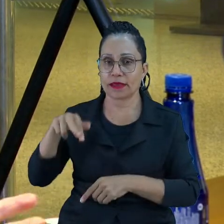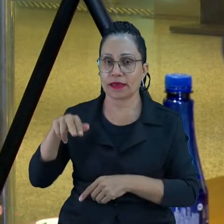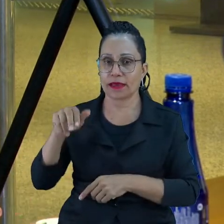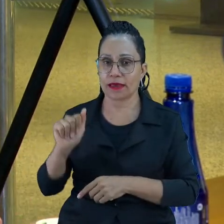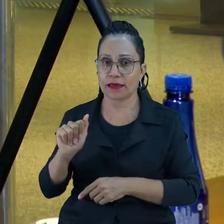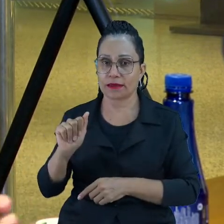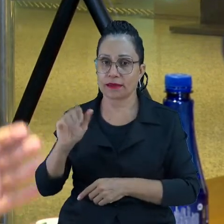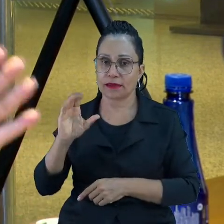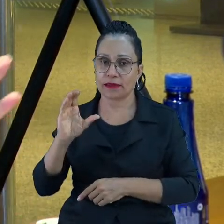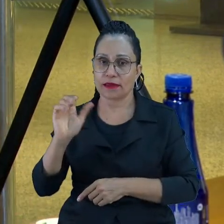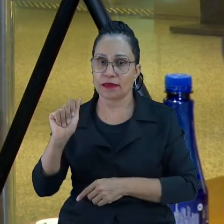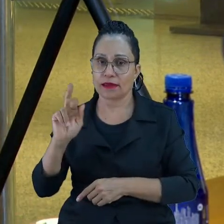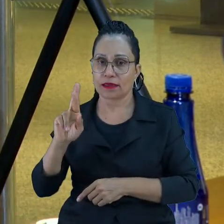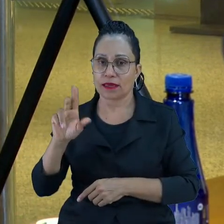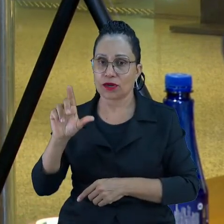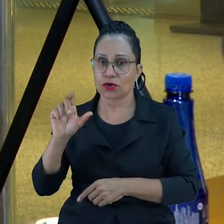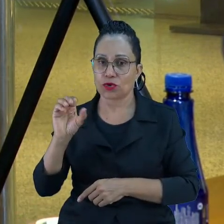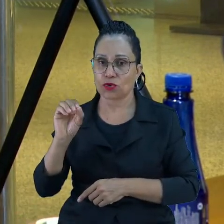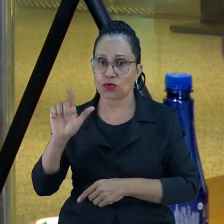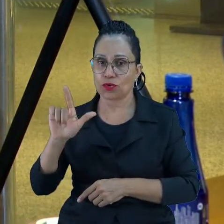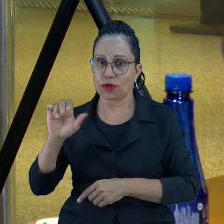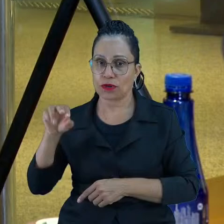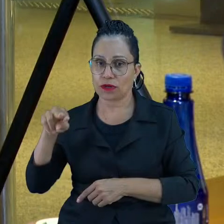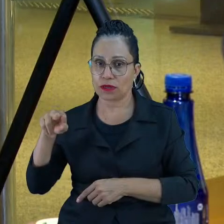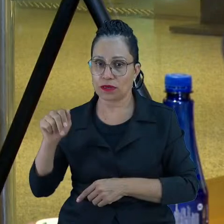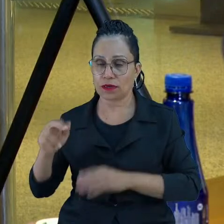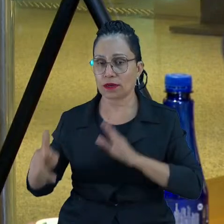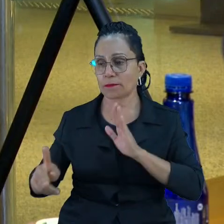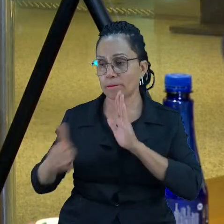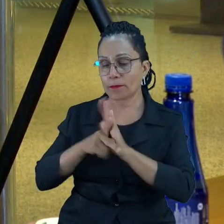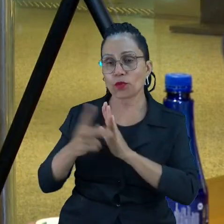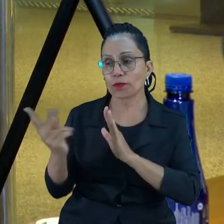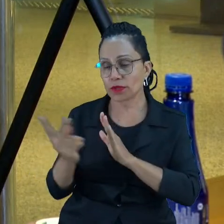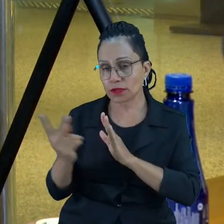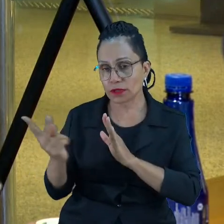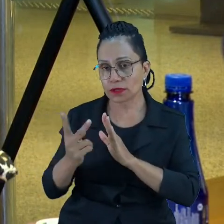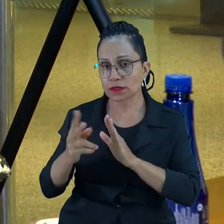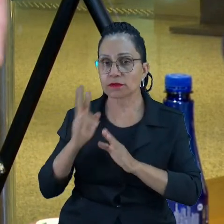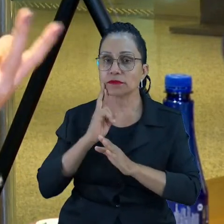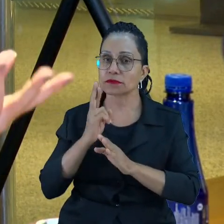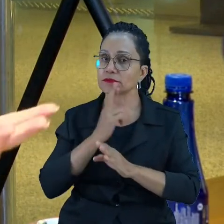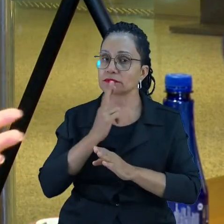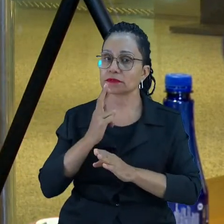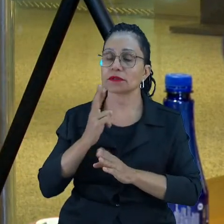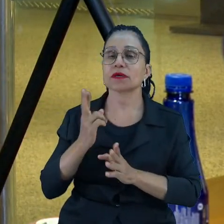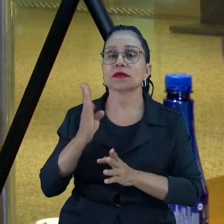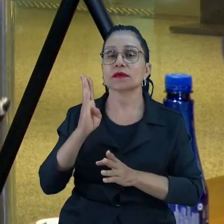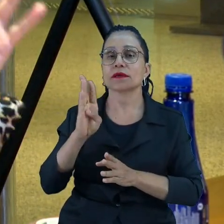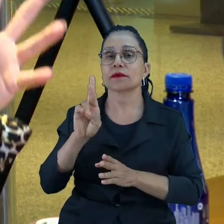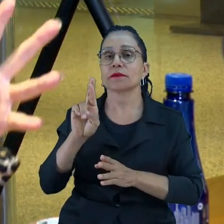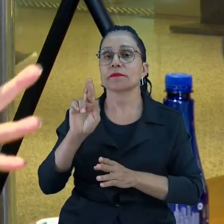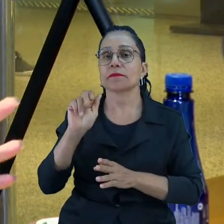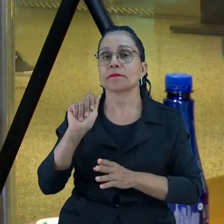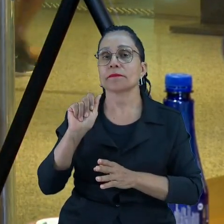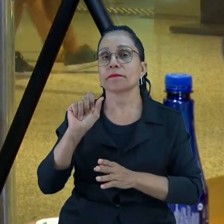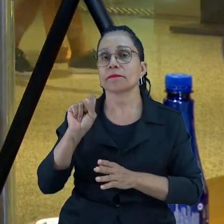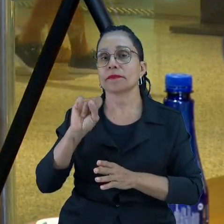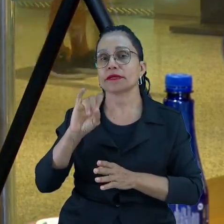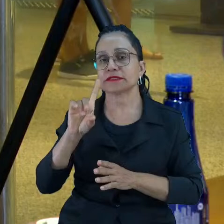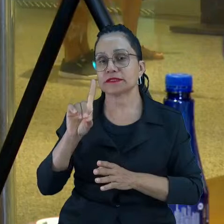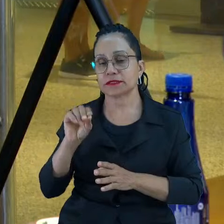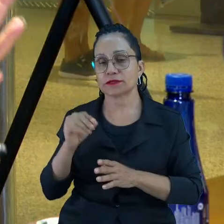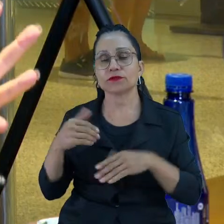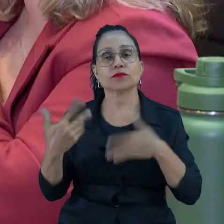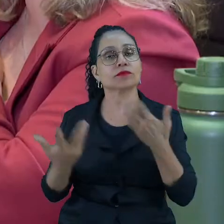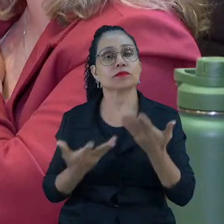do Brasil do Restaurante. A gente está falando sobre aquilo que passa do que a gente, quando vê para a iniciativa privada uma empresa,